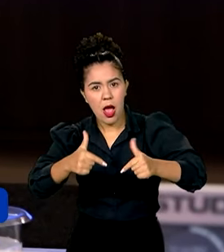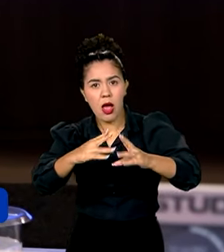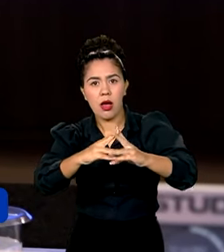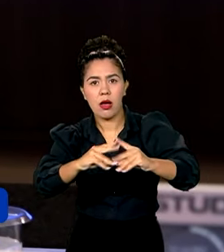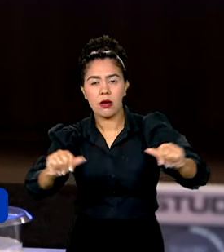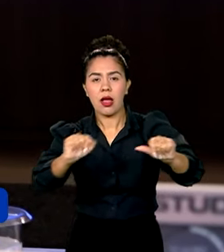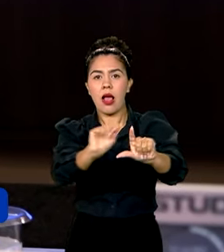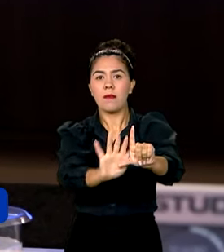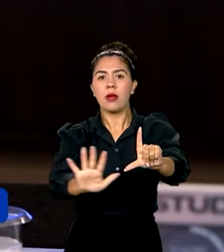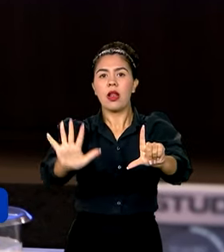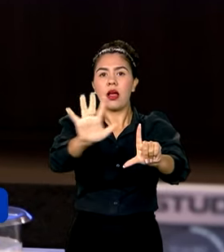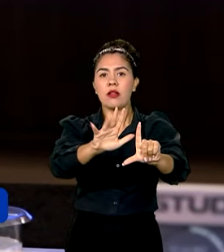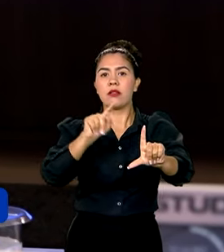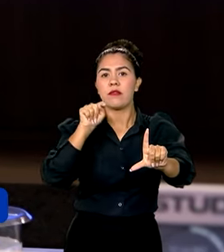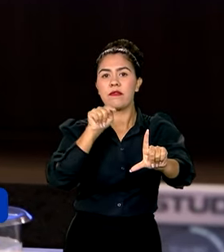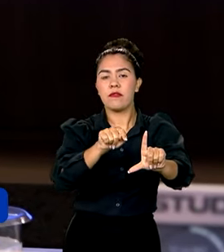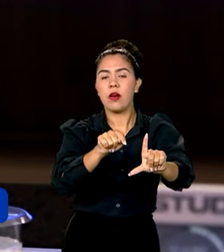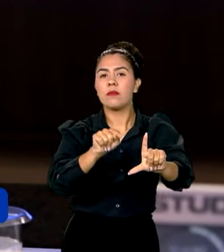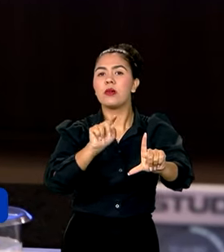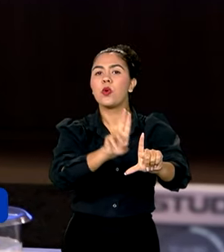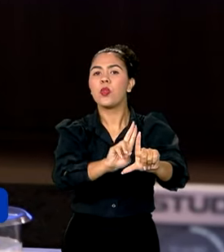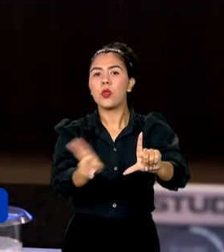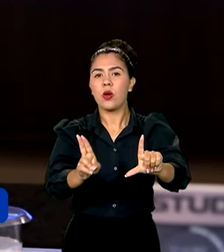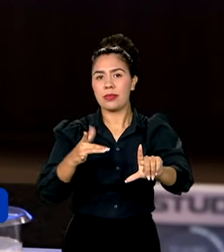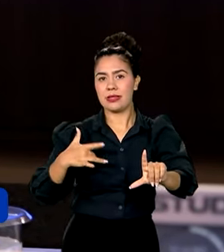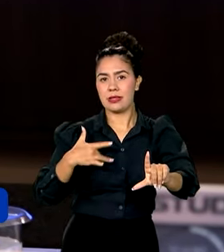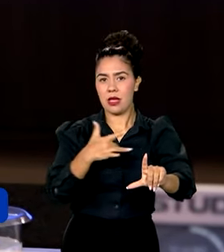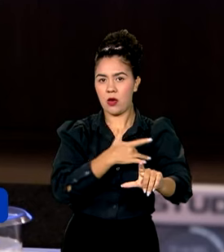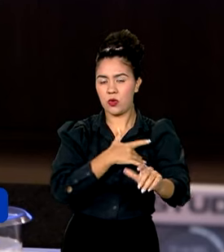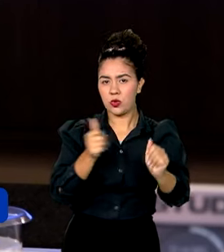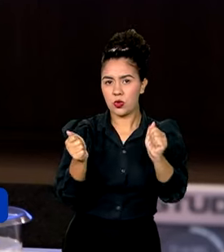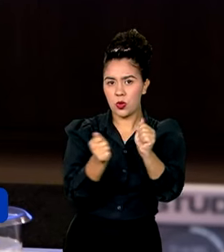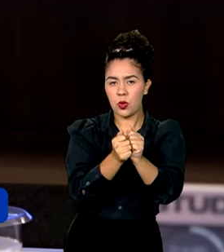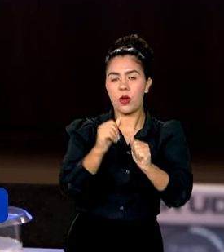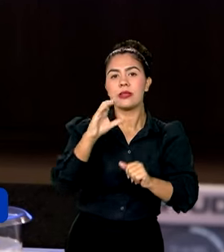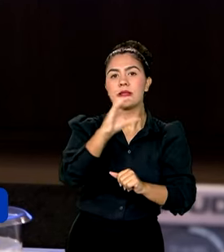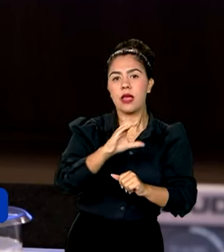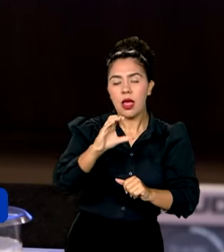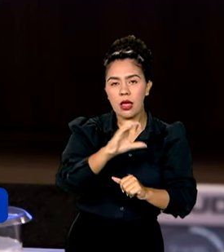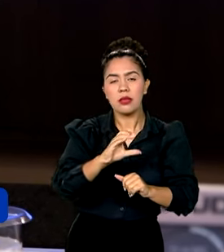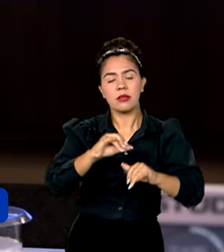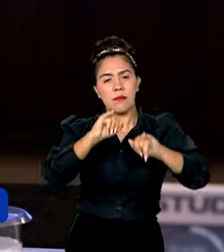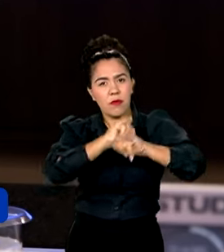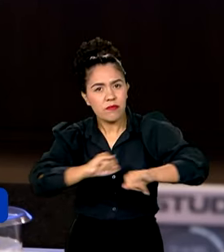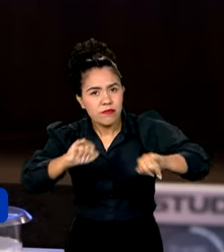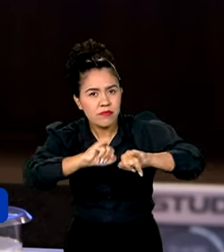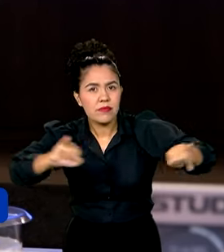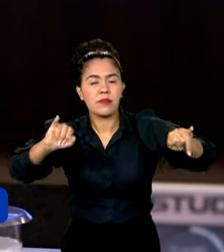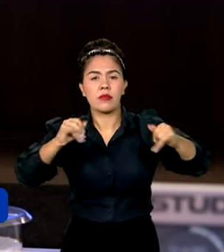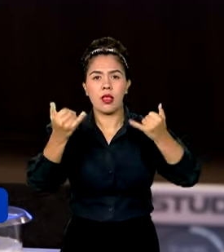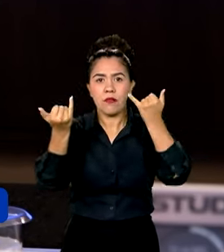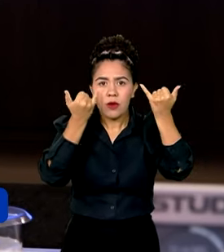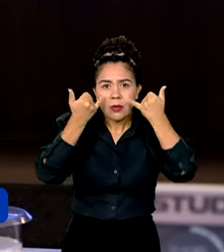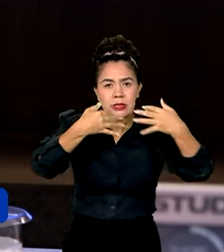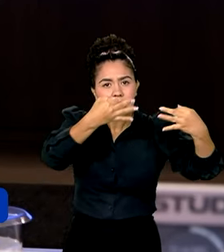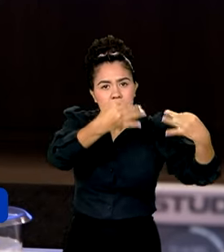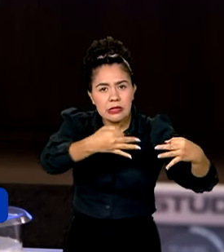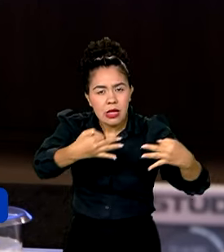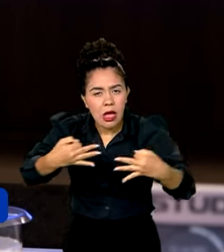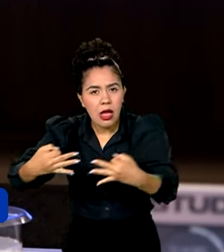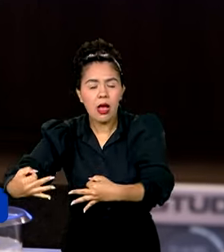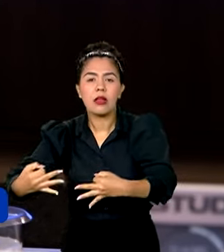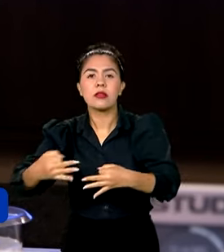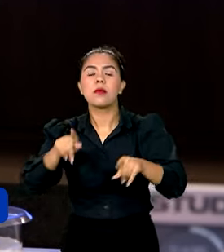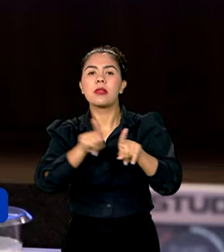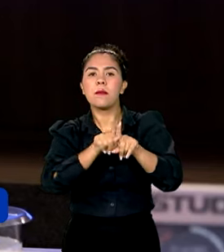que é o saúde com a ciência levando os fatos corretos eh mostrando o que que há de